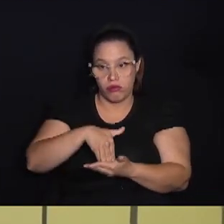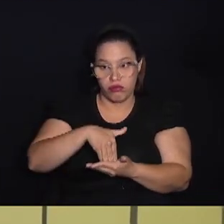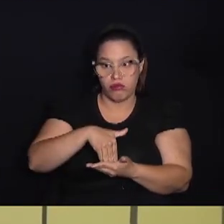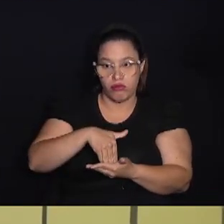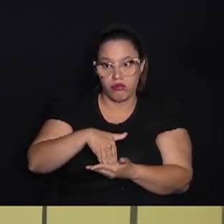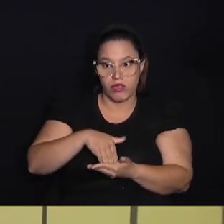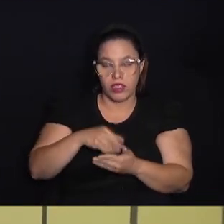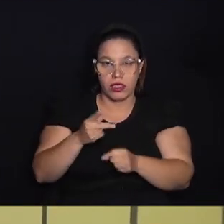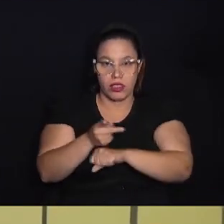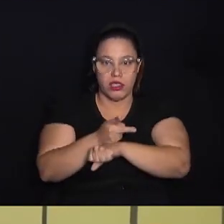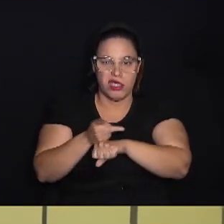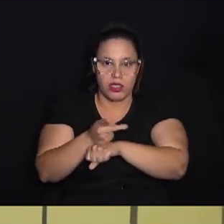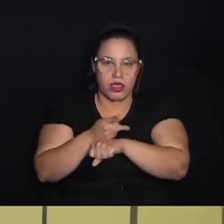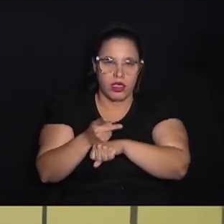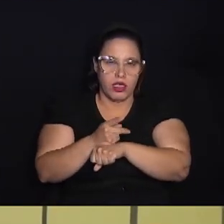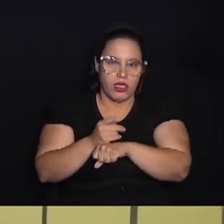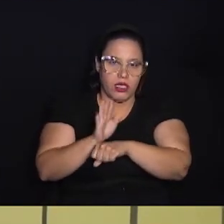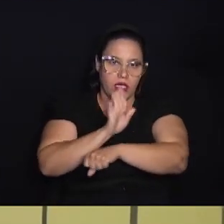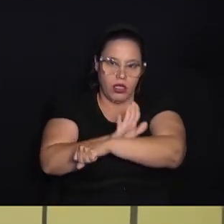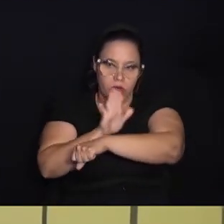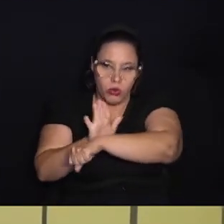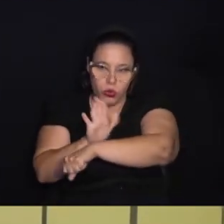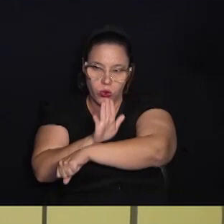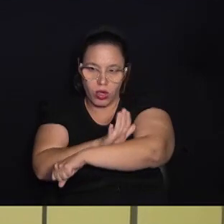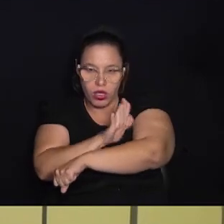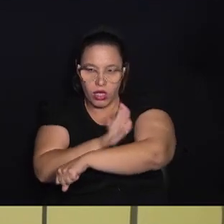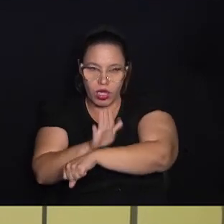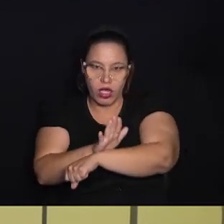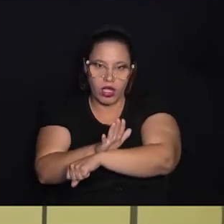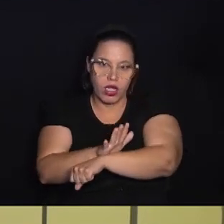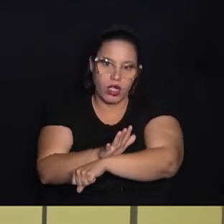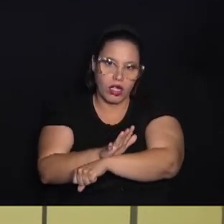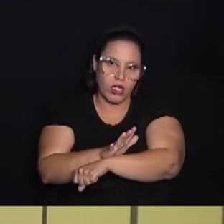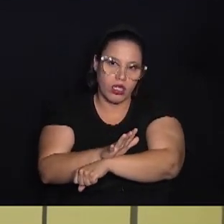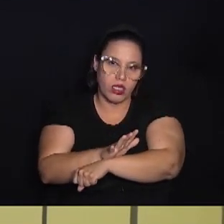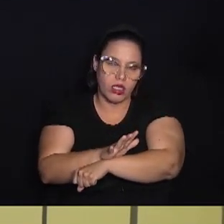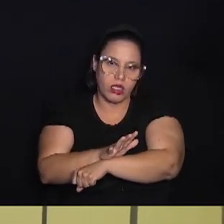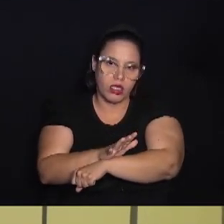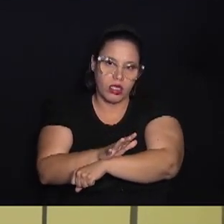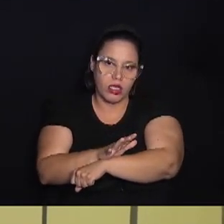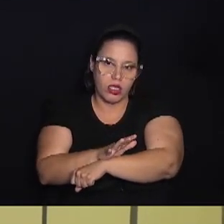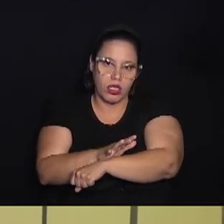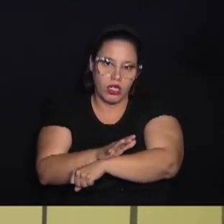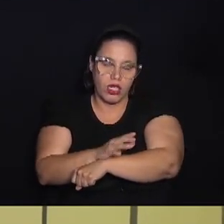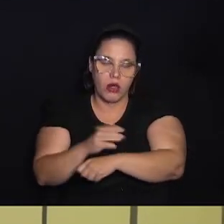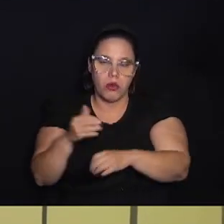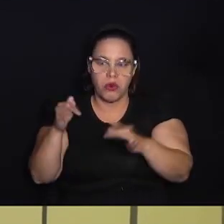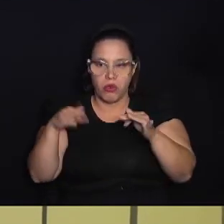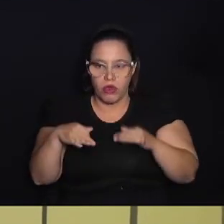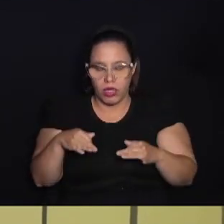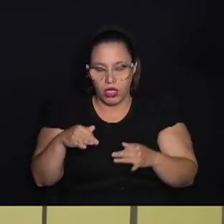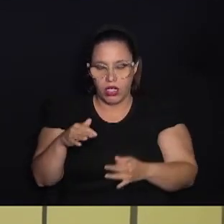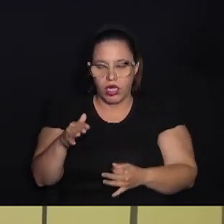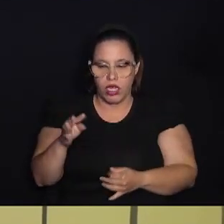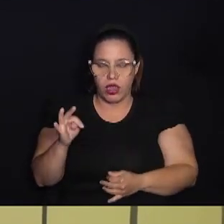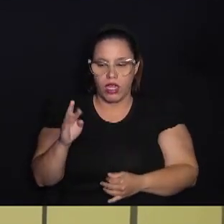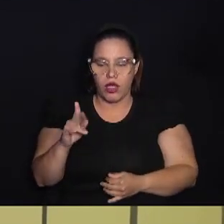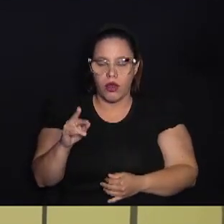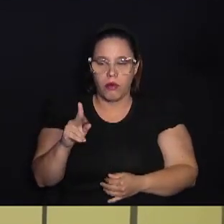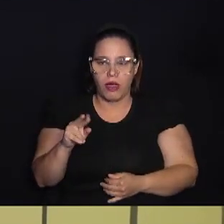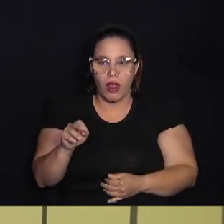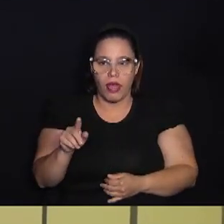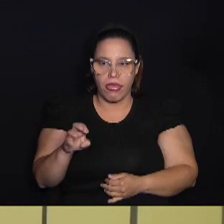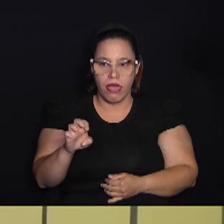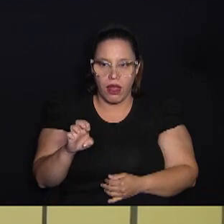busca né cuidaram em preservar ela e ela acabou depois no final indo para tabat é onde ela acabou falecendo e está